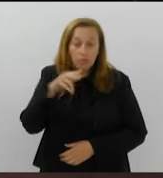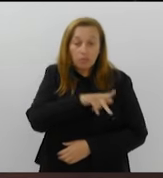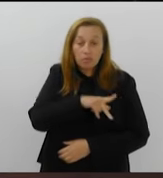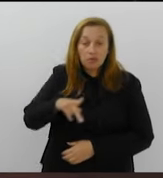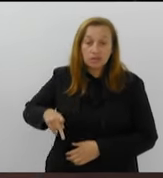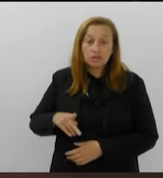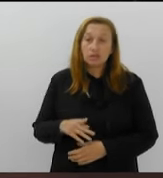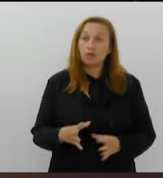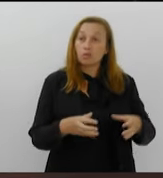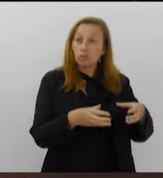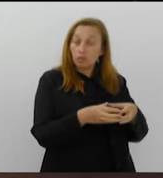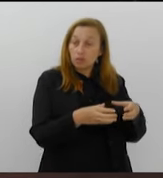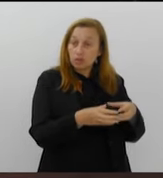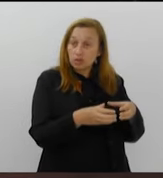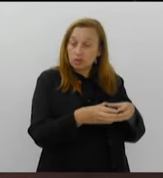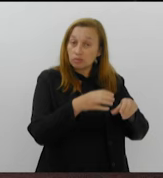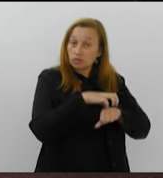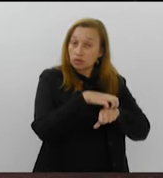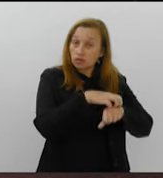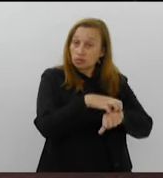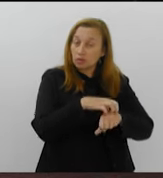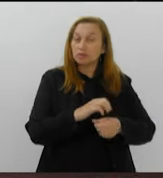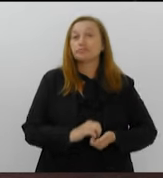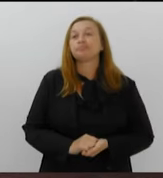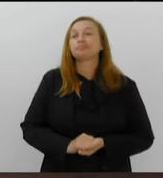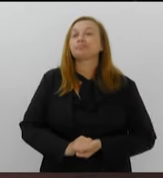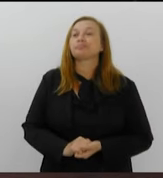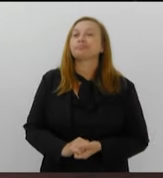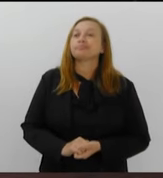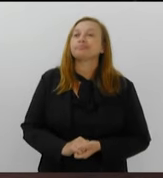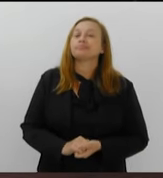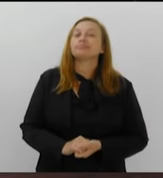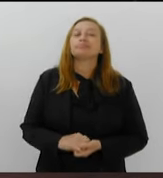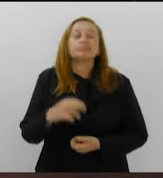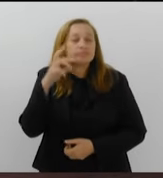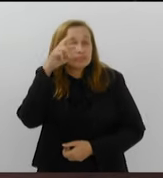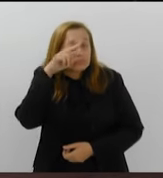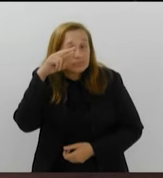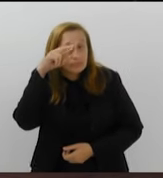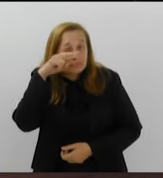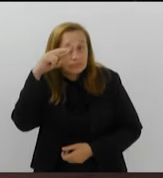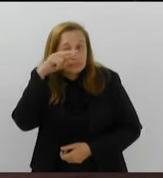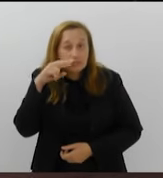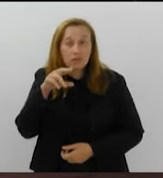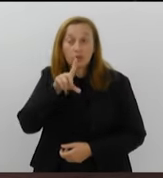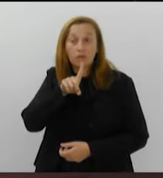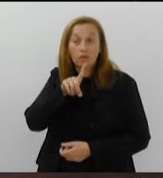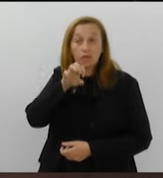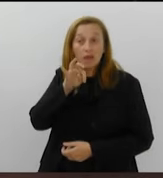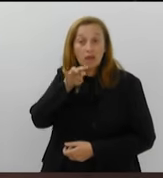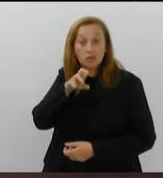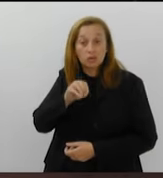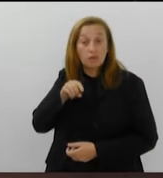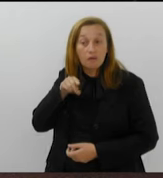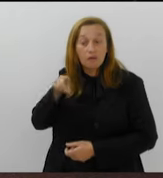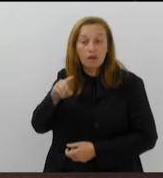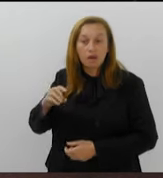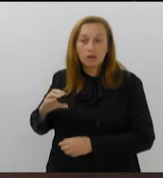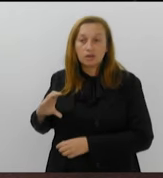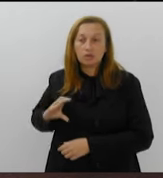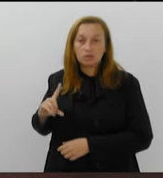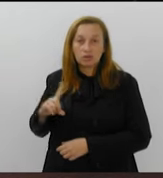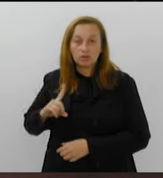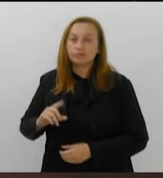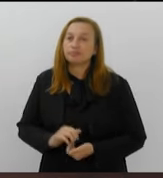Comissão de Transporte, uma fiscalização junto ao Detro em Duque de Caxias.